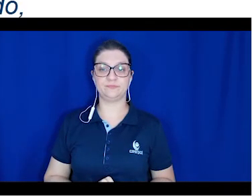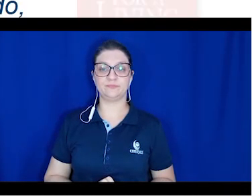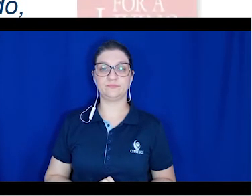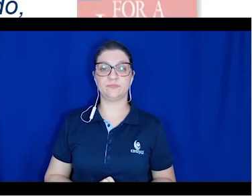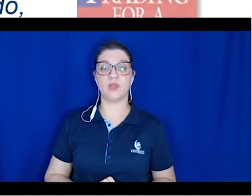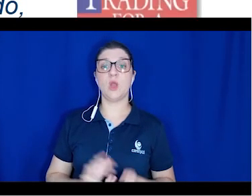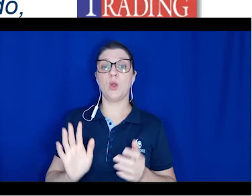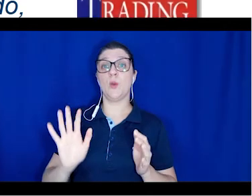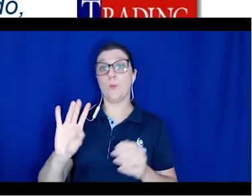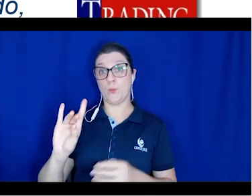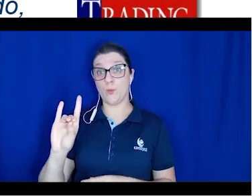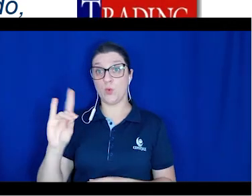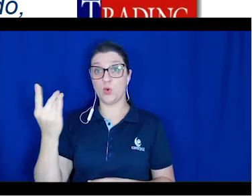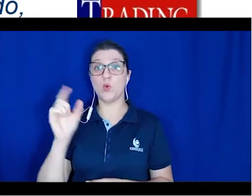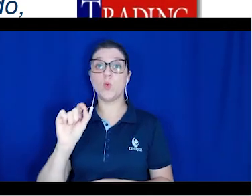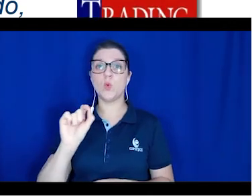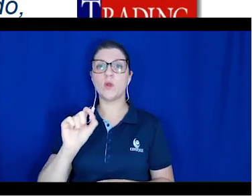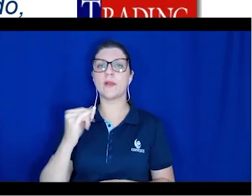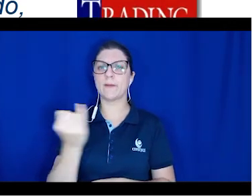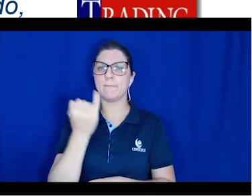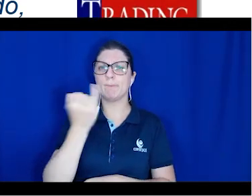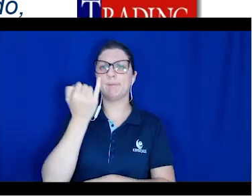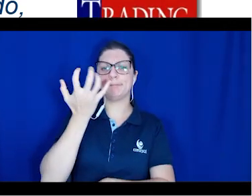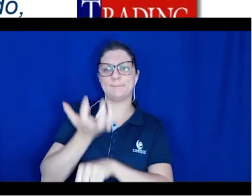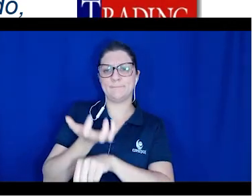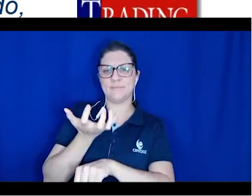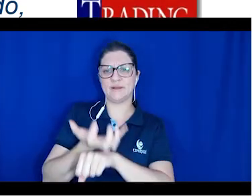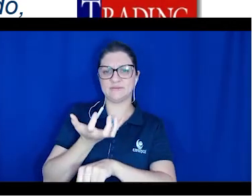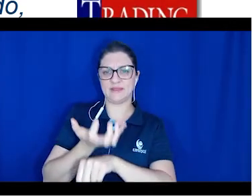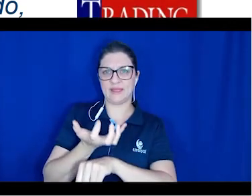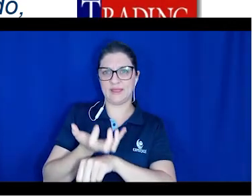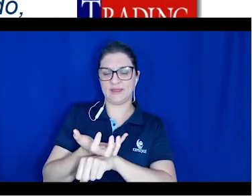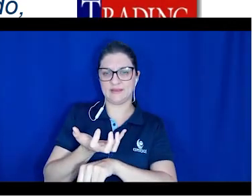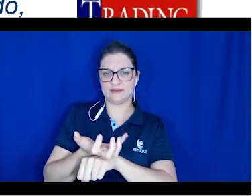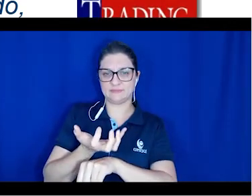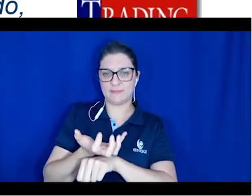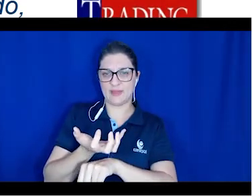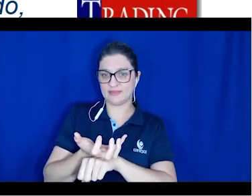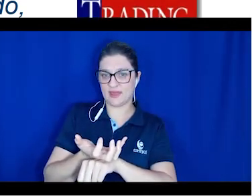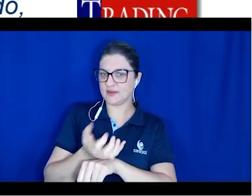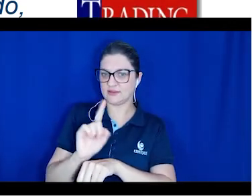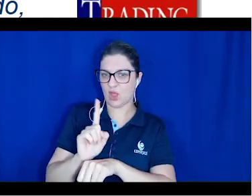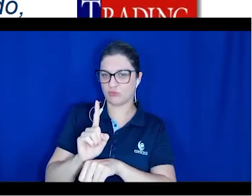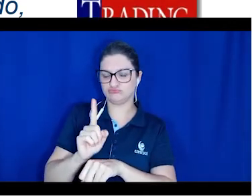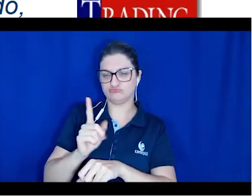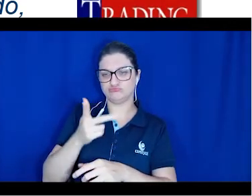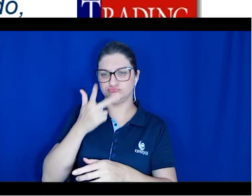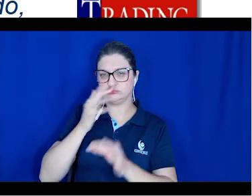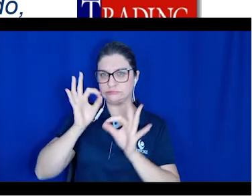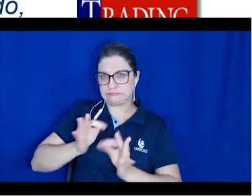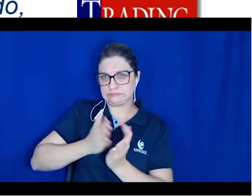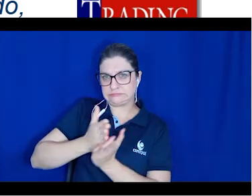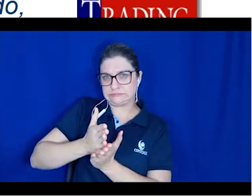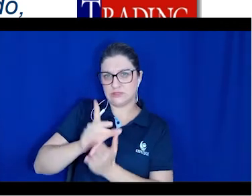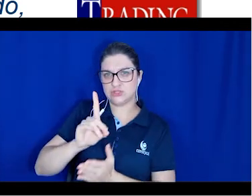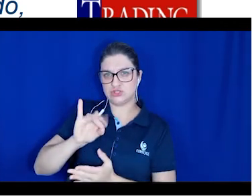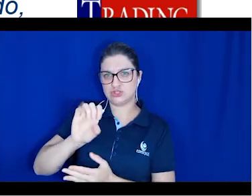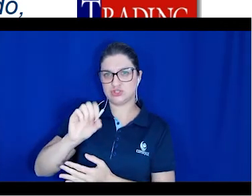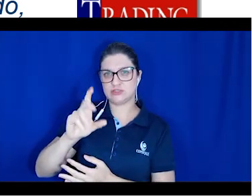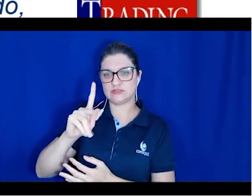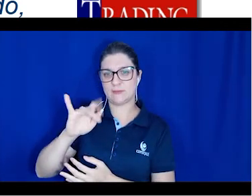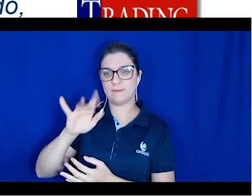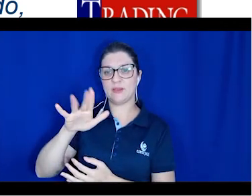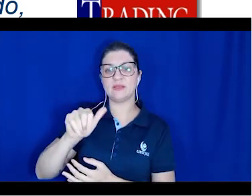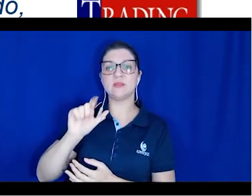fim, nós temos a importância da disciplina. Isso é muito importante, que a análise gráfica e técnica